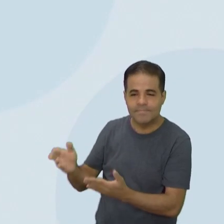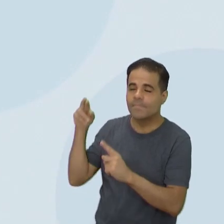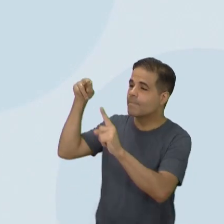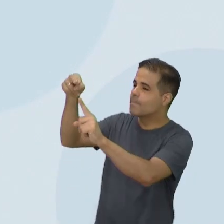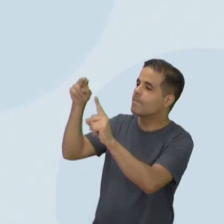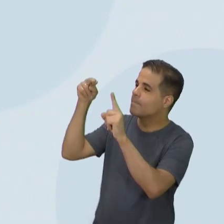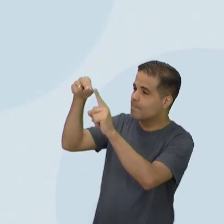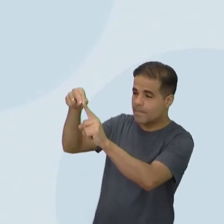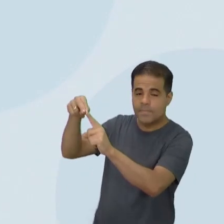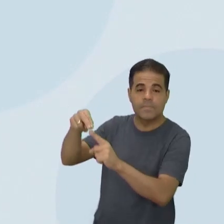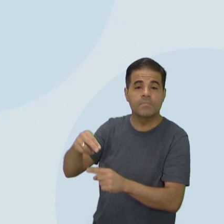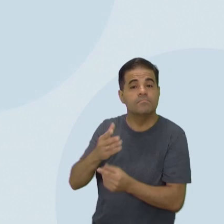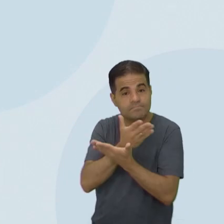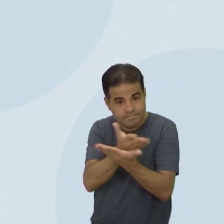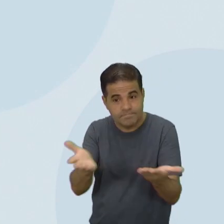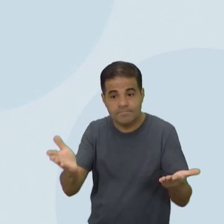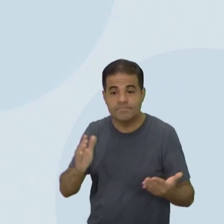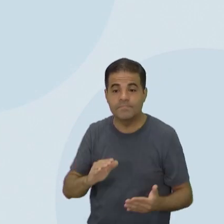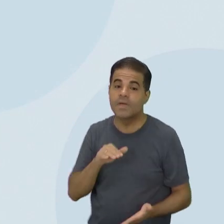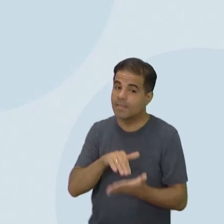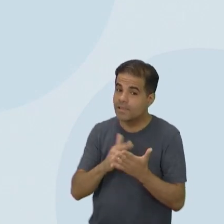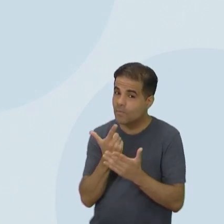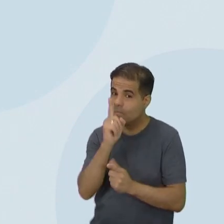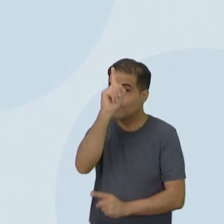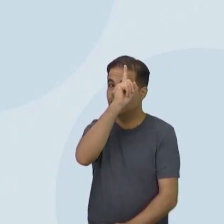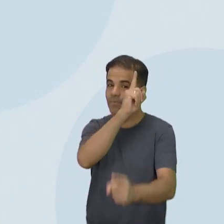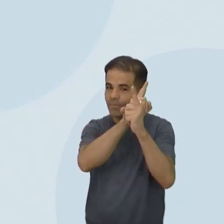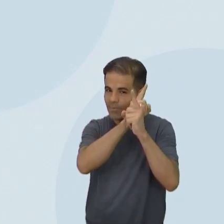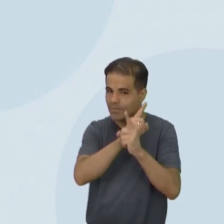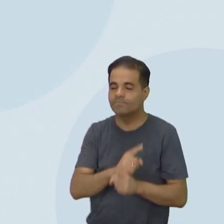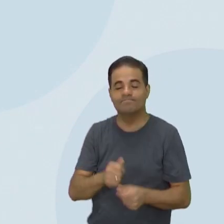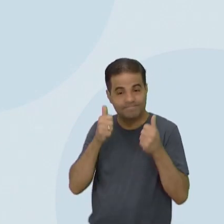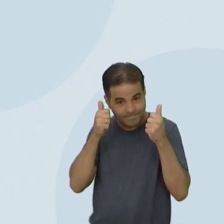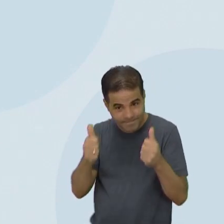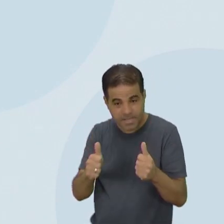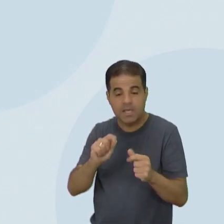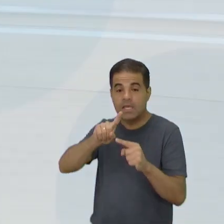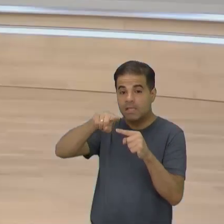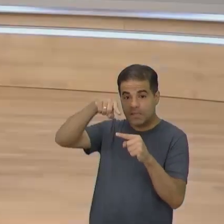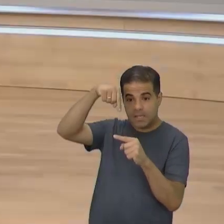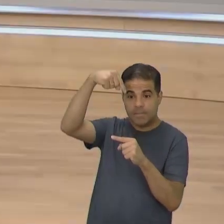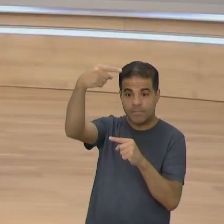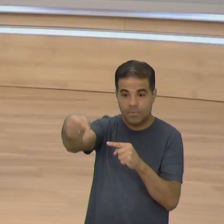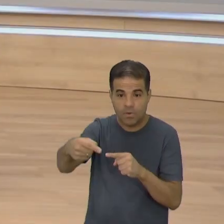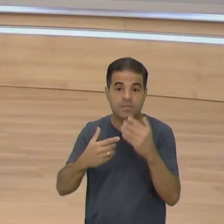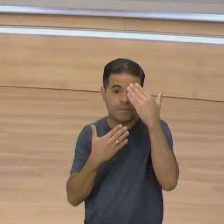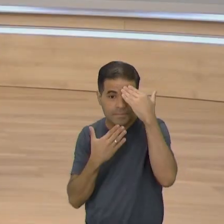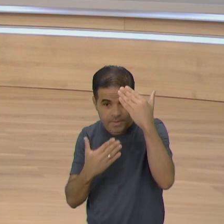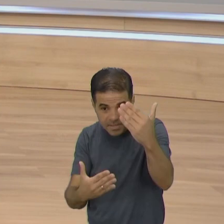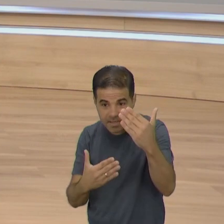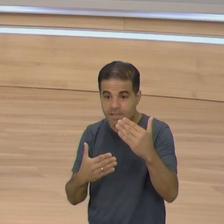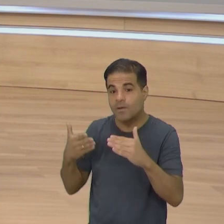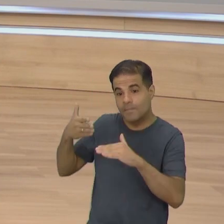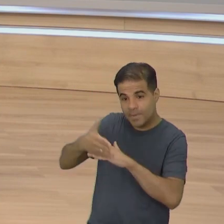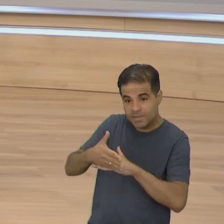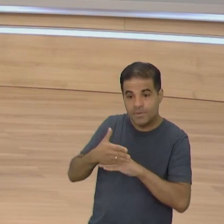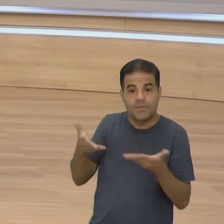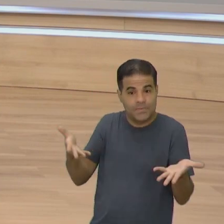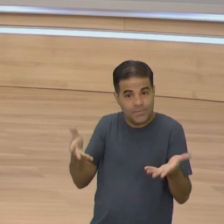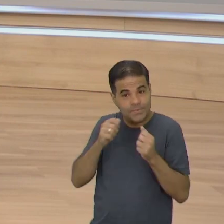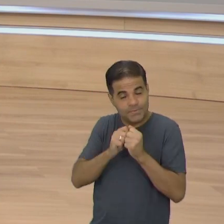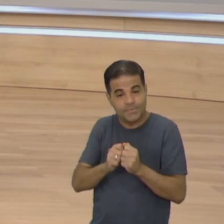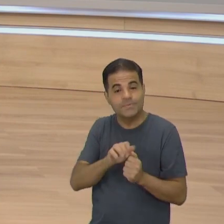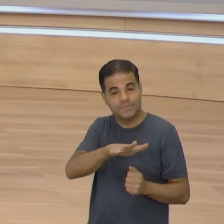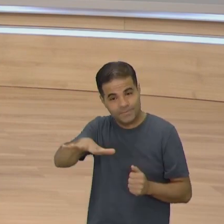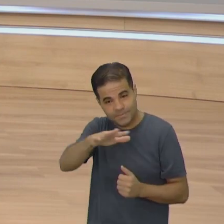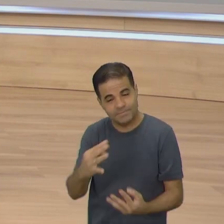E, pessoal, até a próxima, né, Vivi? Sim, e logo em seguida, muito obrigado pela participação hoje,